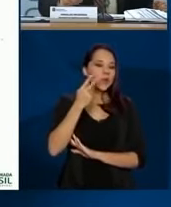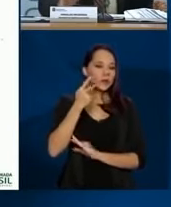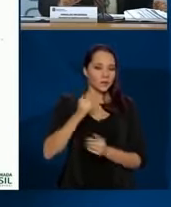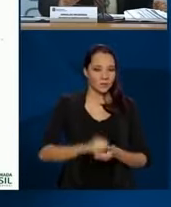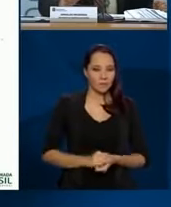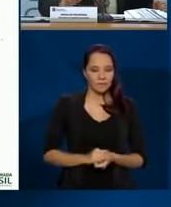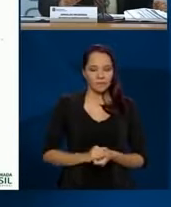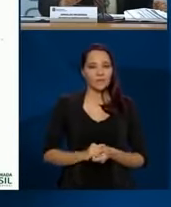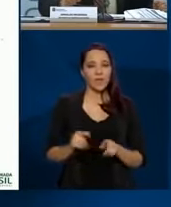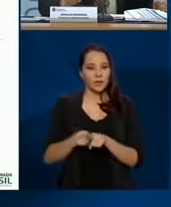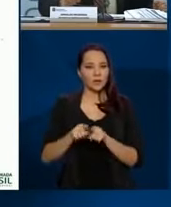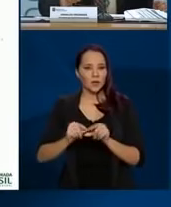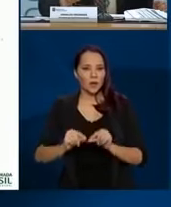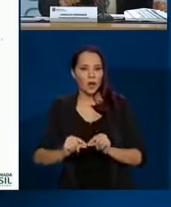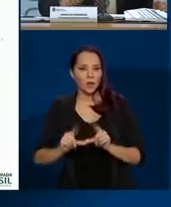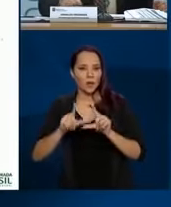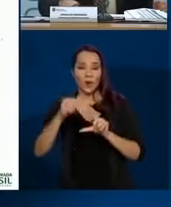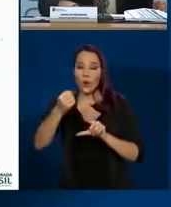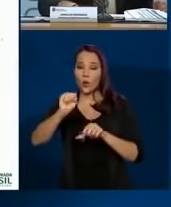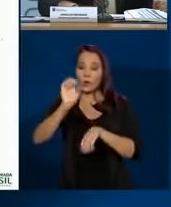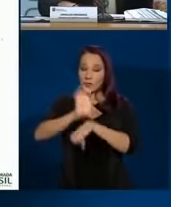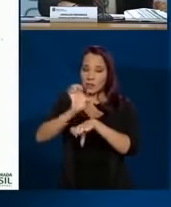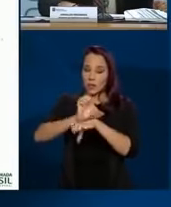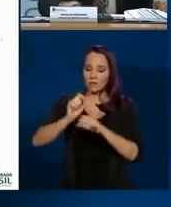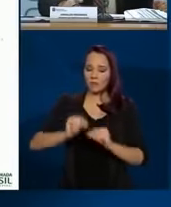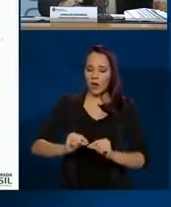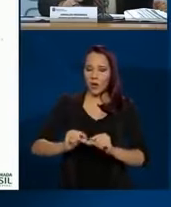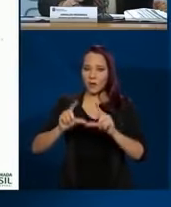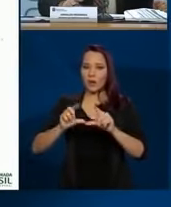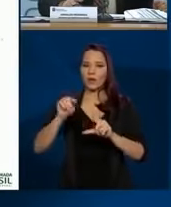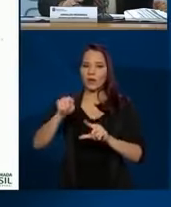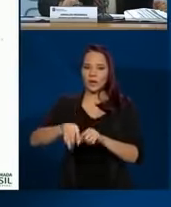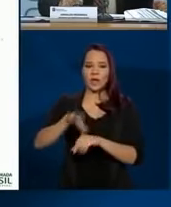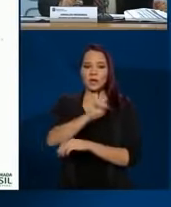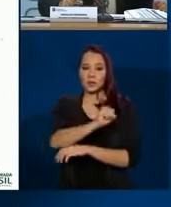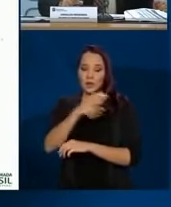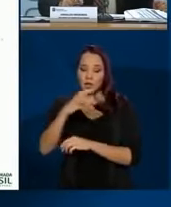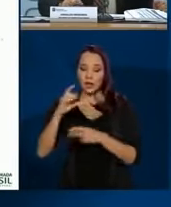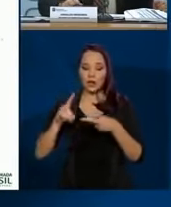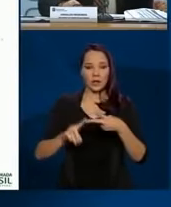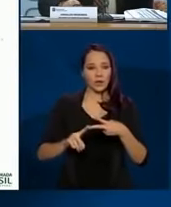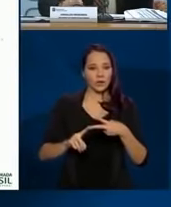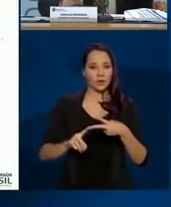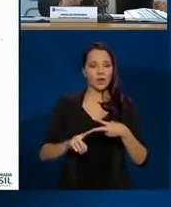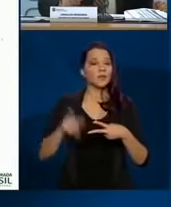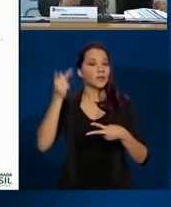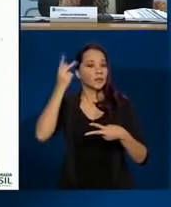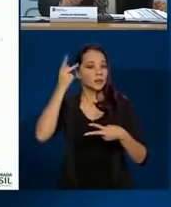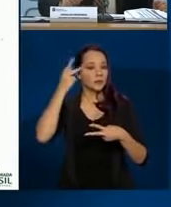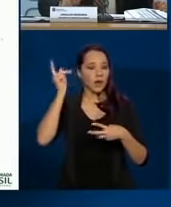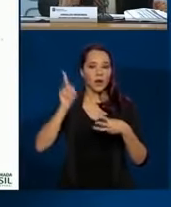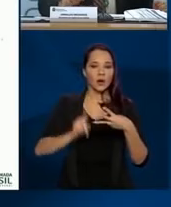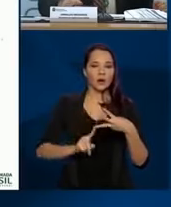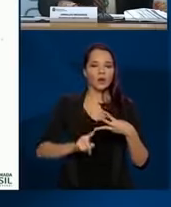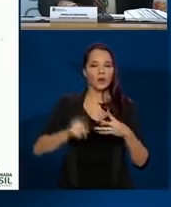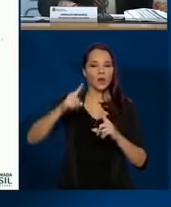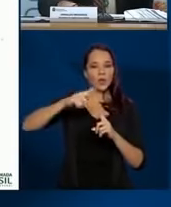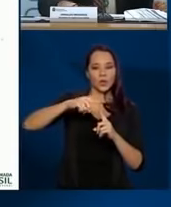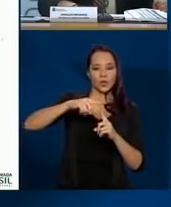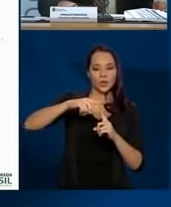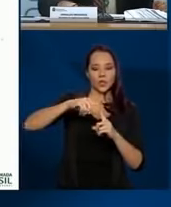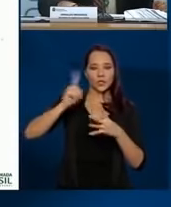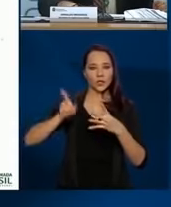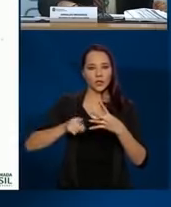um incremento em apenas 8 estados, a saber, em Santa Catarina, em São Paulo, no